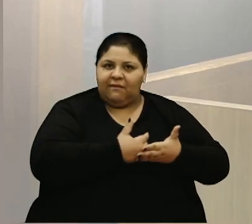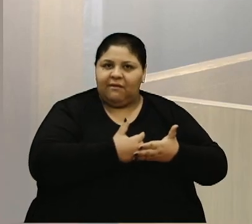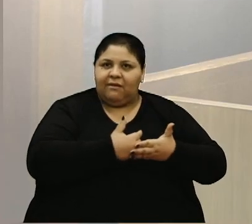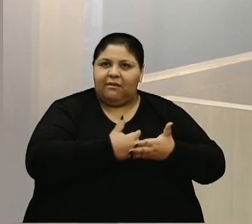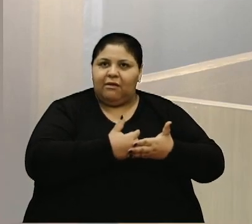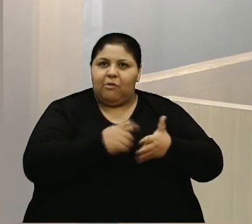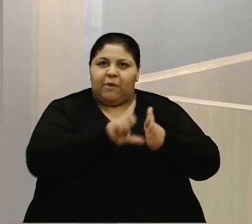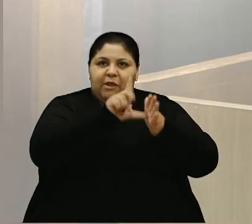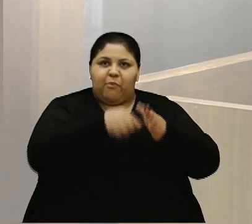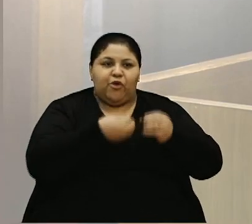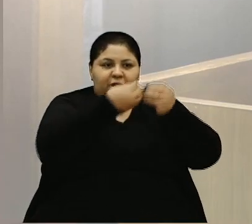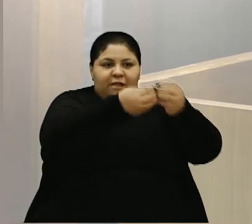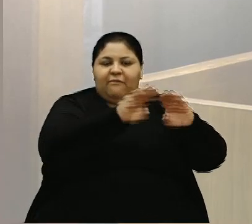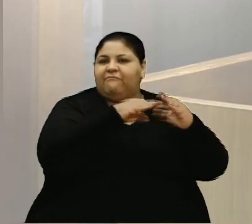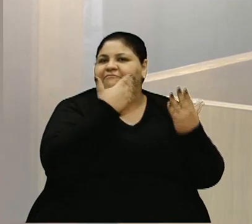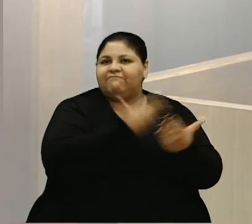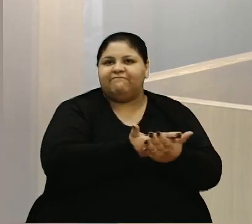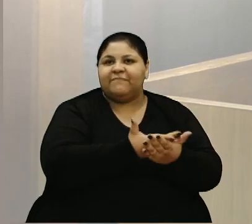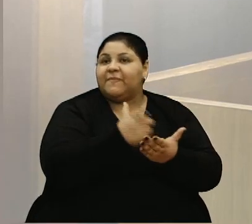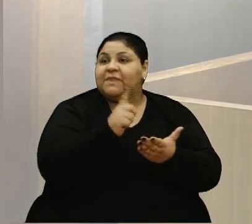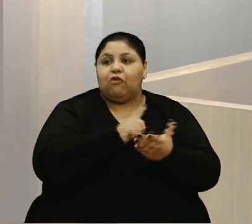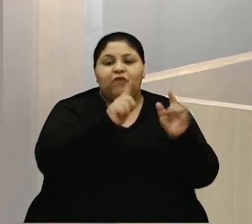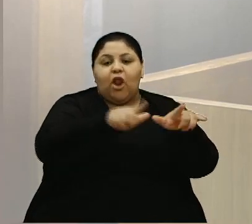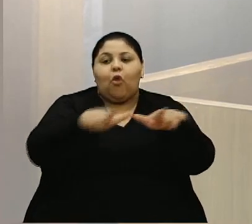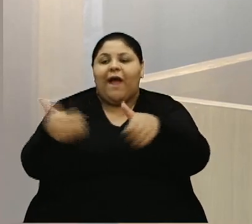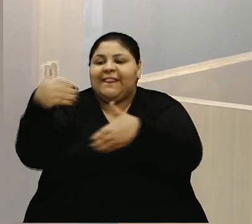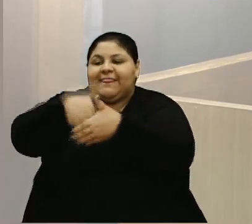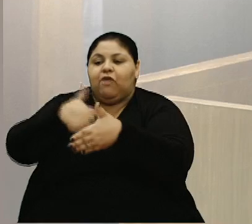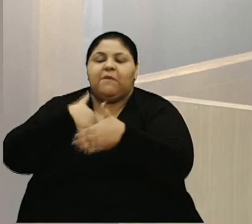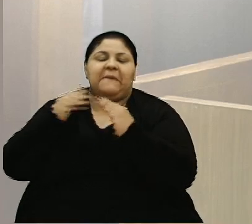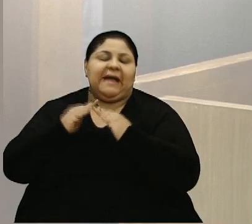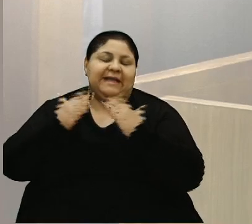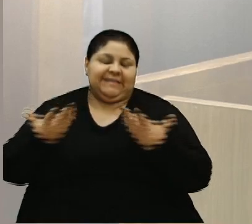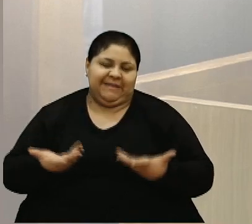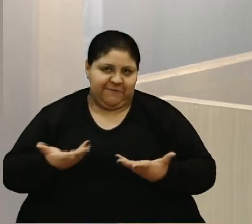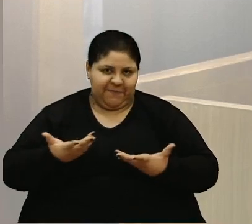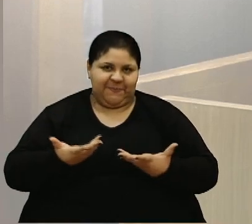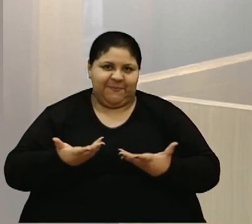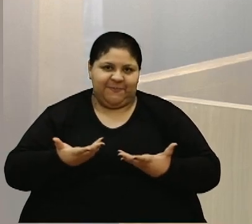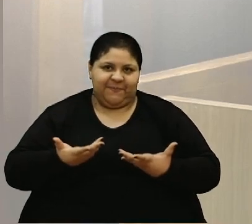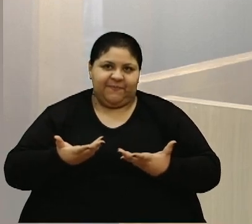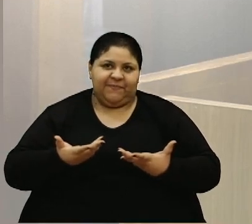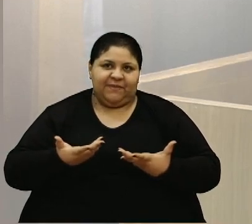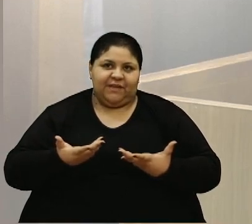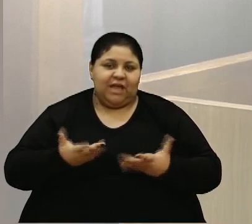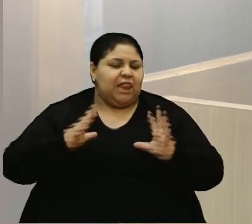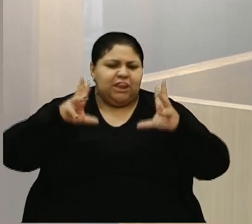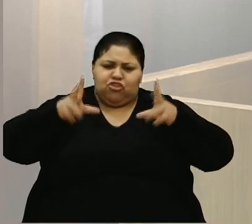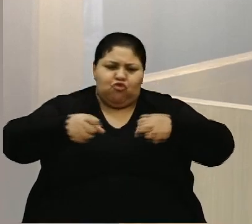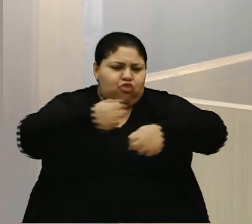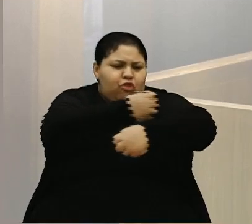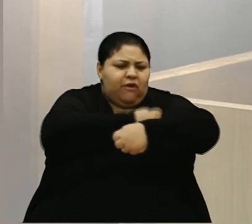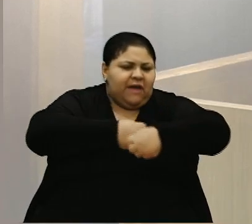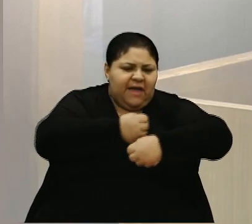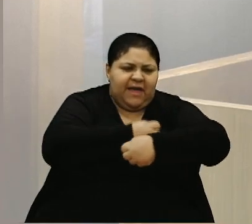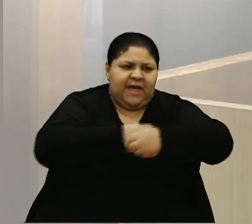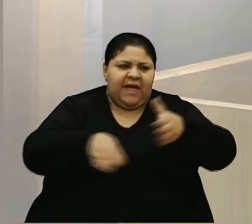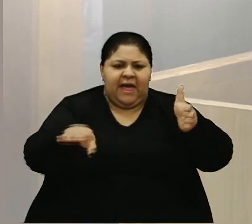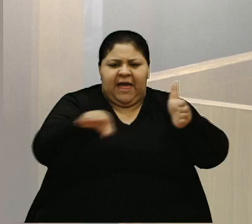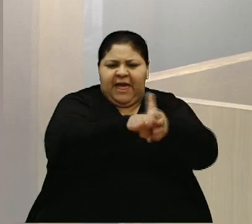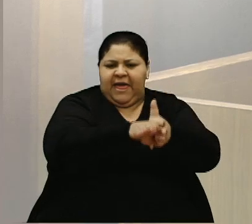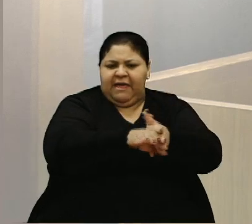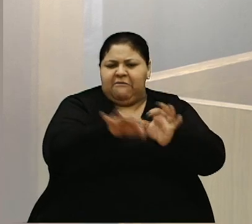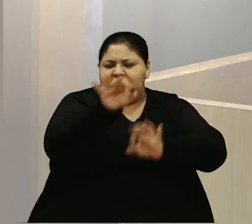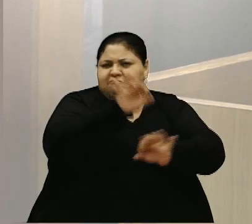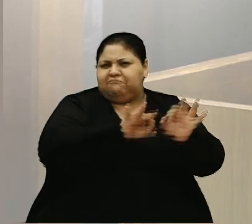escolinha. Não tem mais lugar. Não tem mais lugar. Tá o quiosque cheio, tá a garagem cheia,